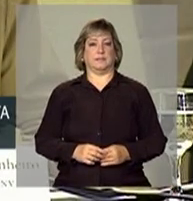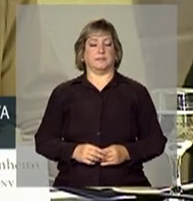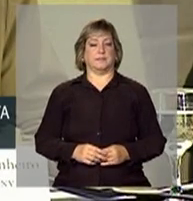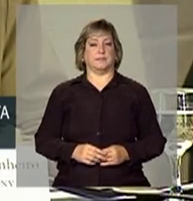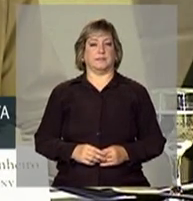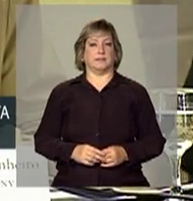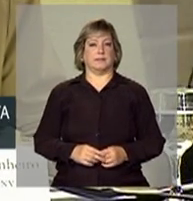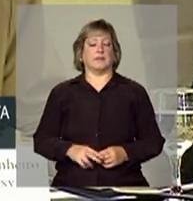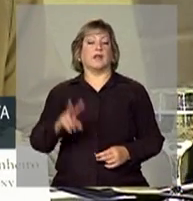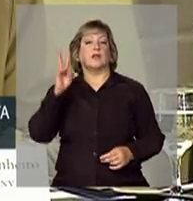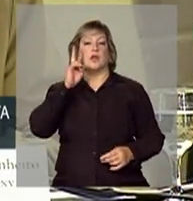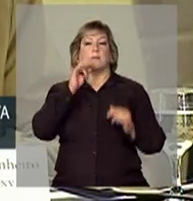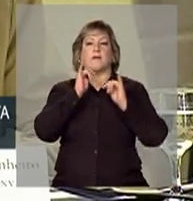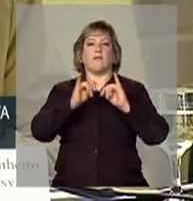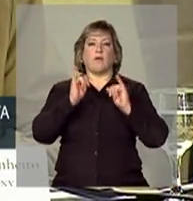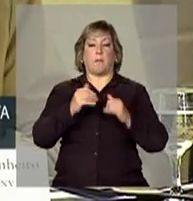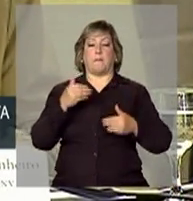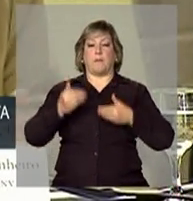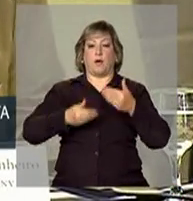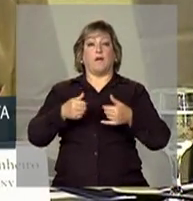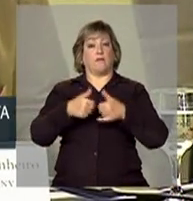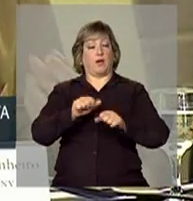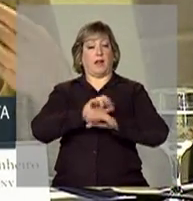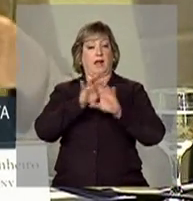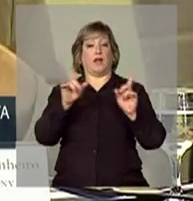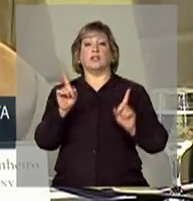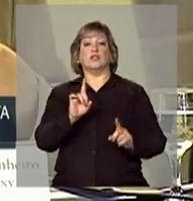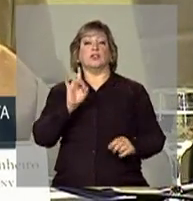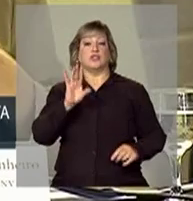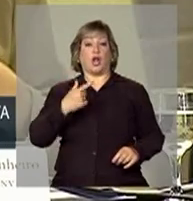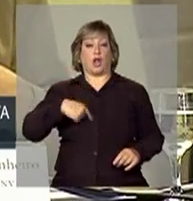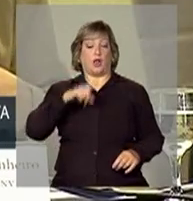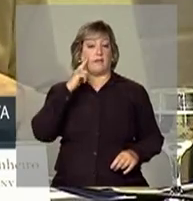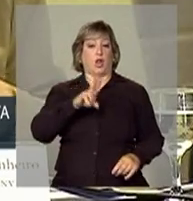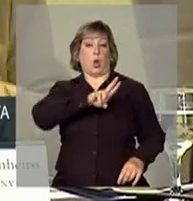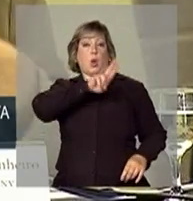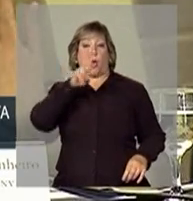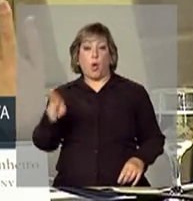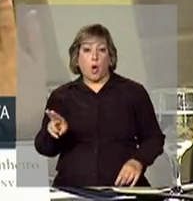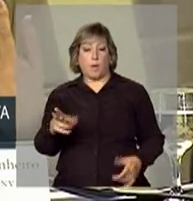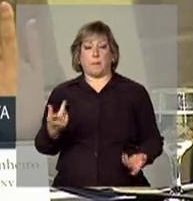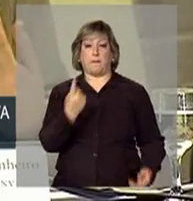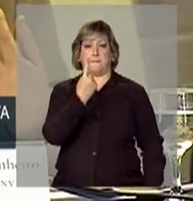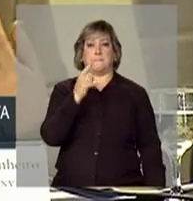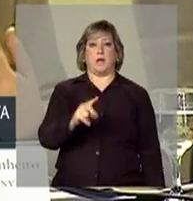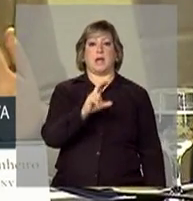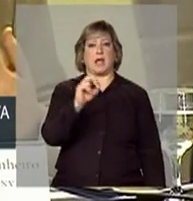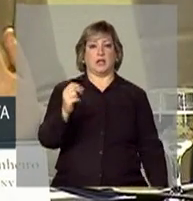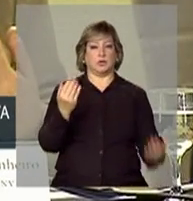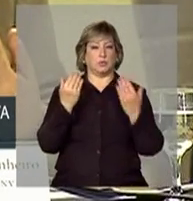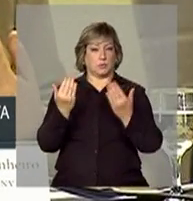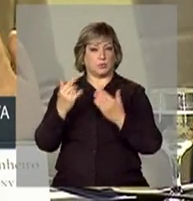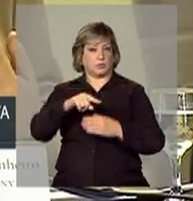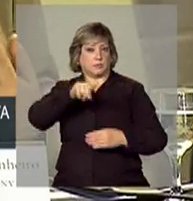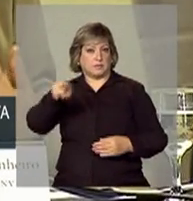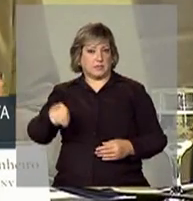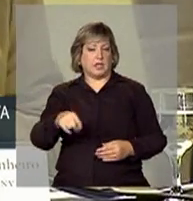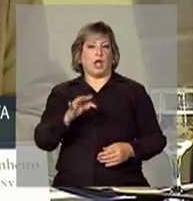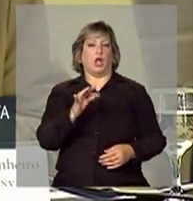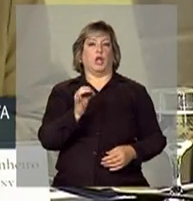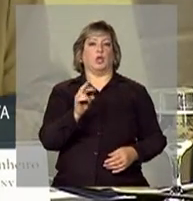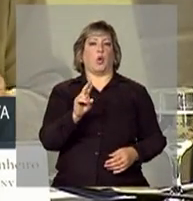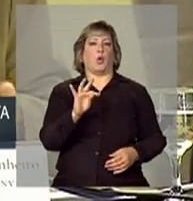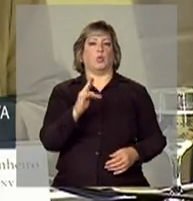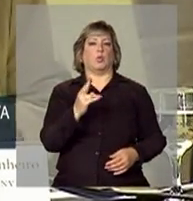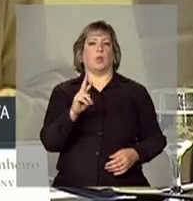No informe de progresso ficará bem claro que não basta só nós termos um nome dos 1.500 suspeitos de torturadores,